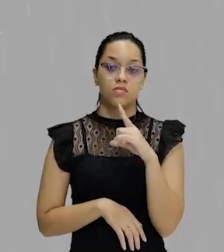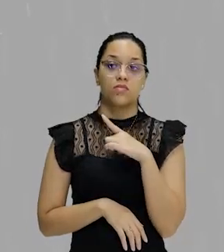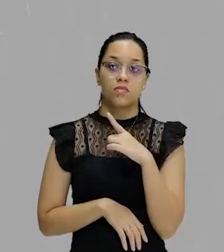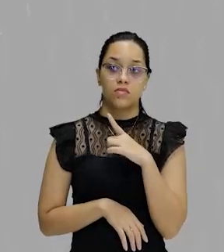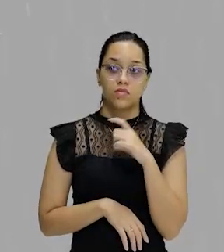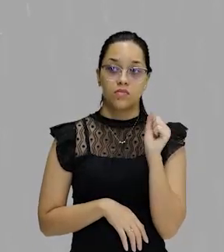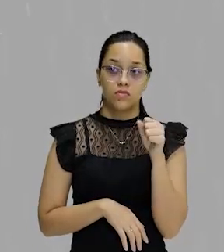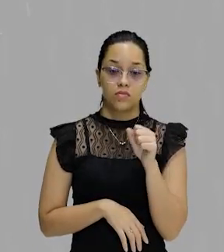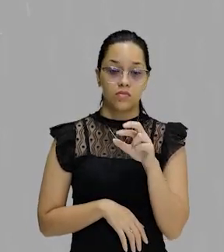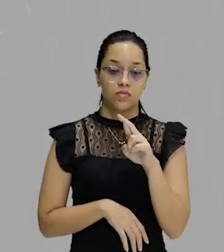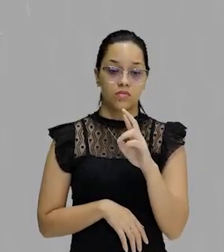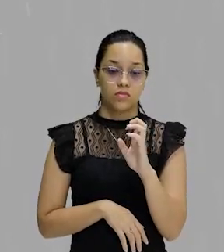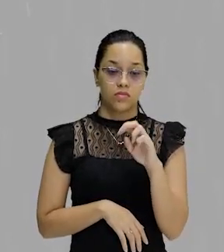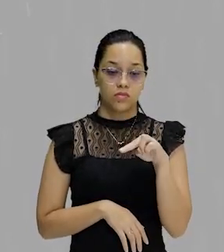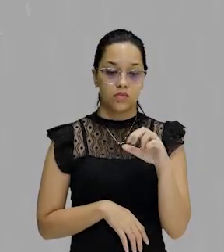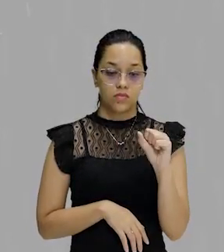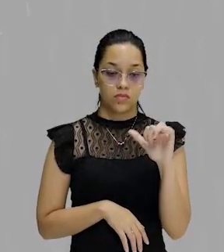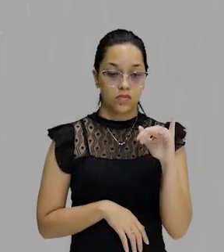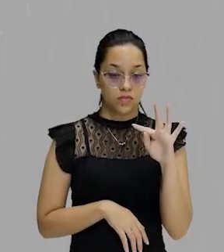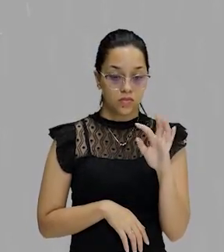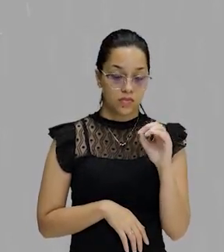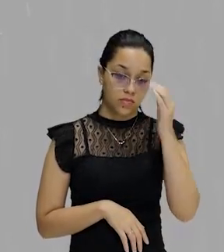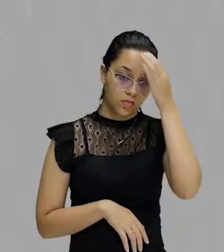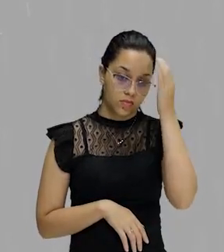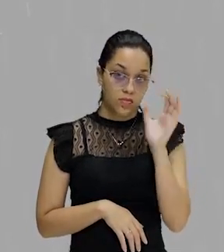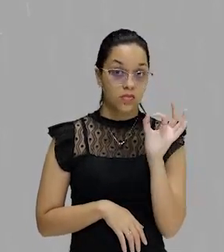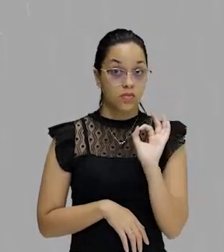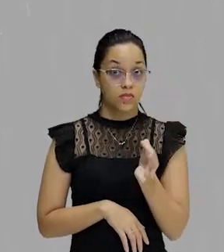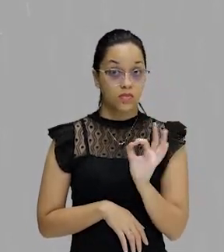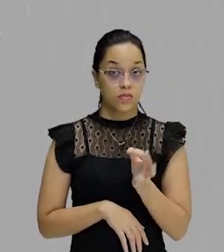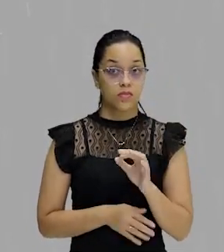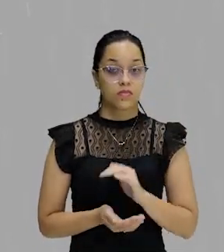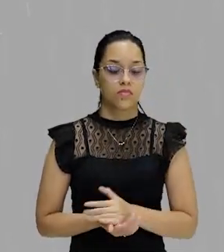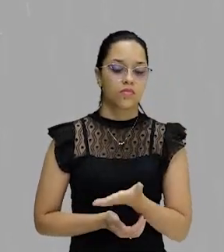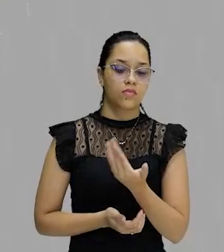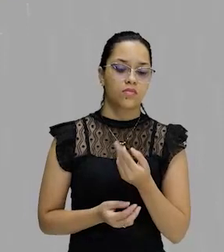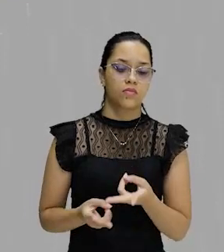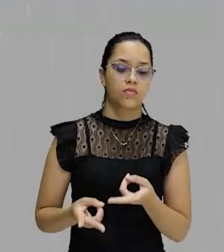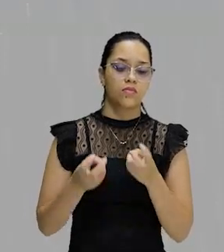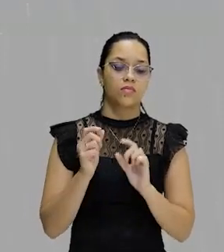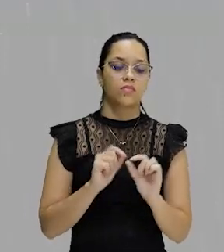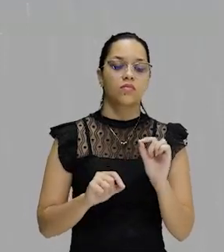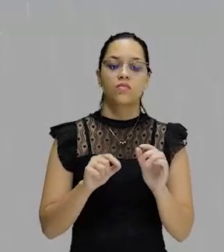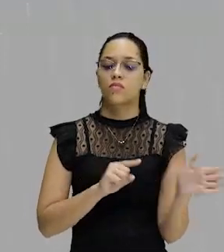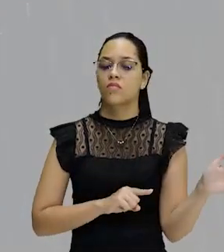aventurar no renascimento cultural. Ok, galerinha? Beleza? Então vamos ver o que ele está